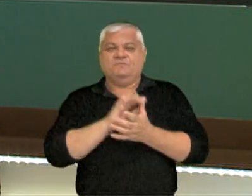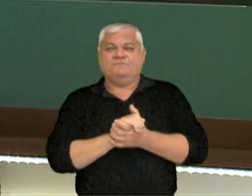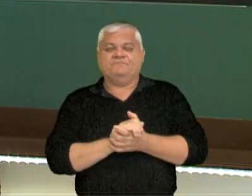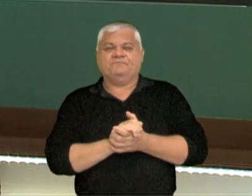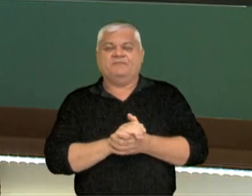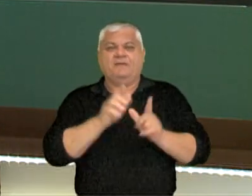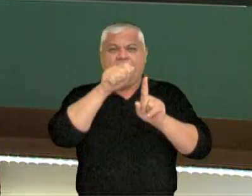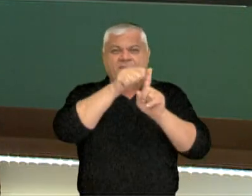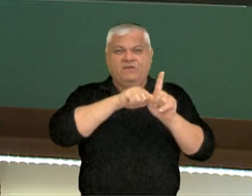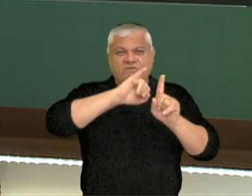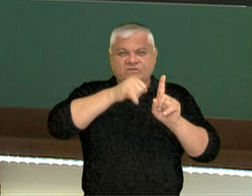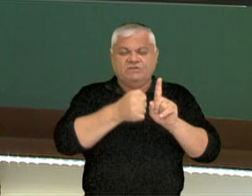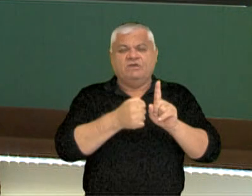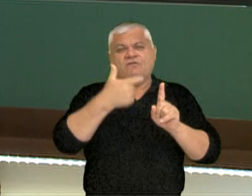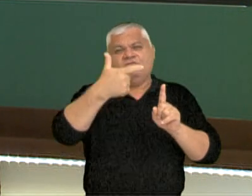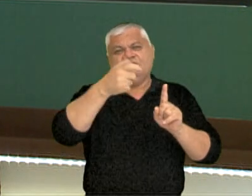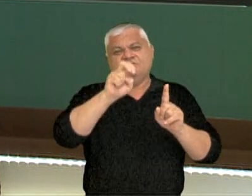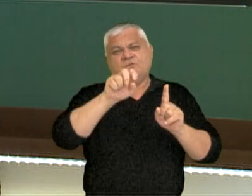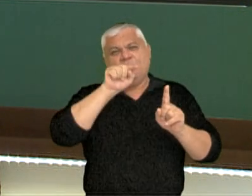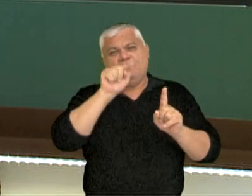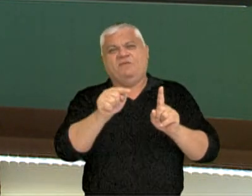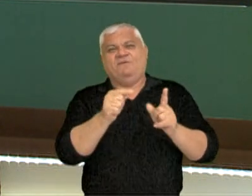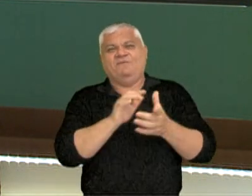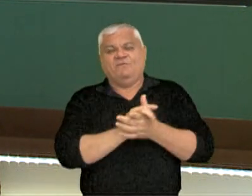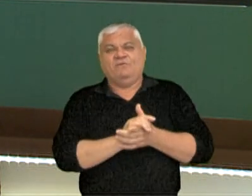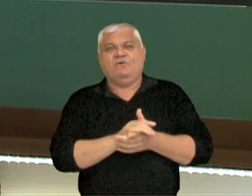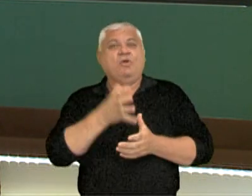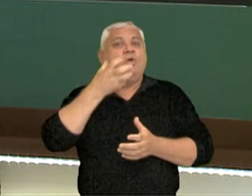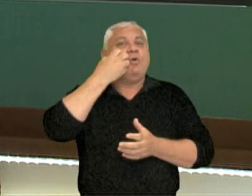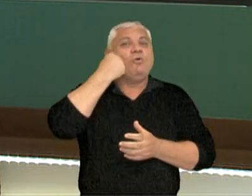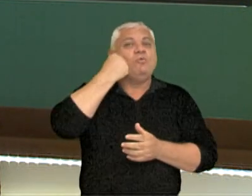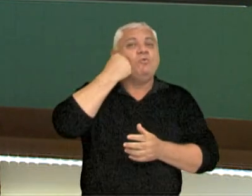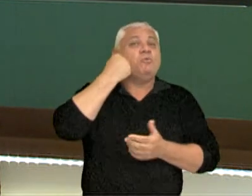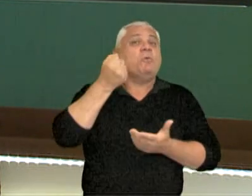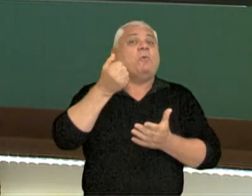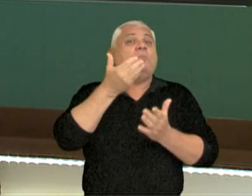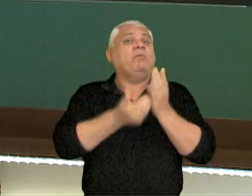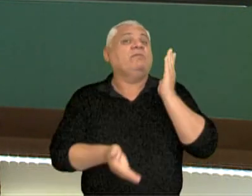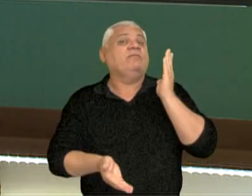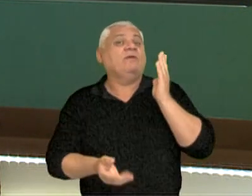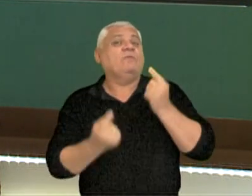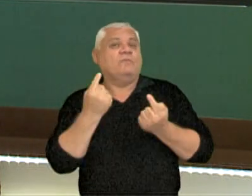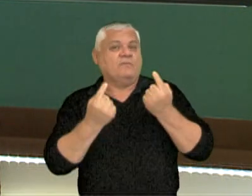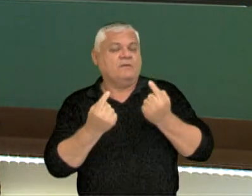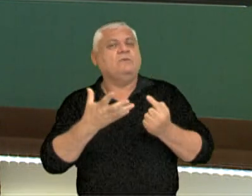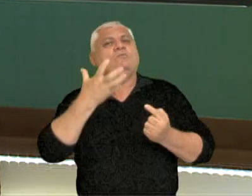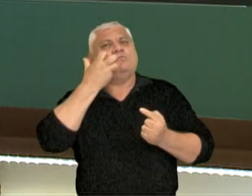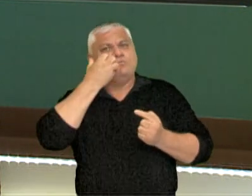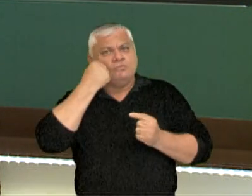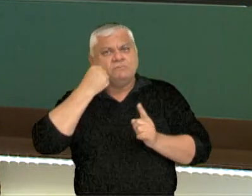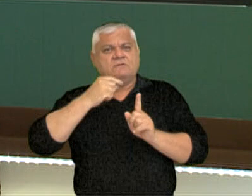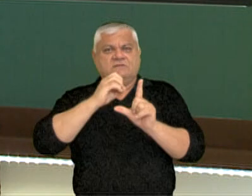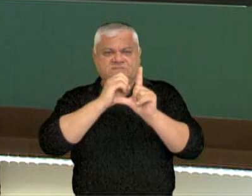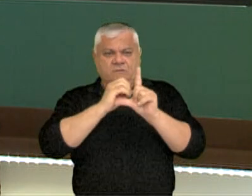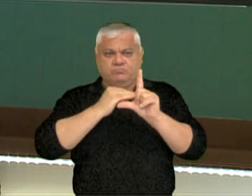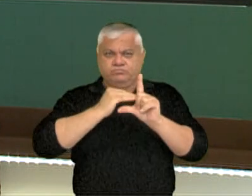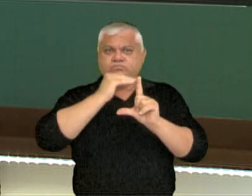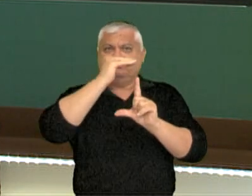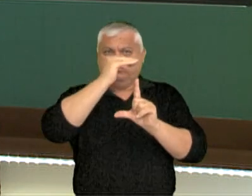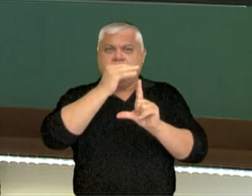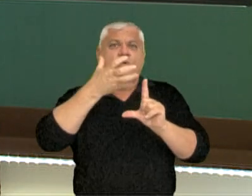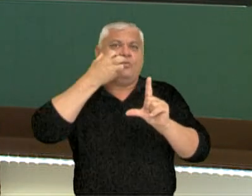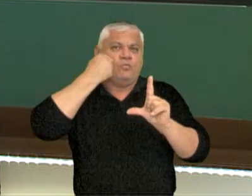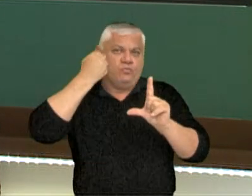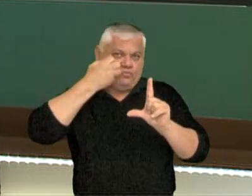janeiro, 25 mil reais. Ela teve lucro ou prejuízo? Lucro, né? Acima de 0